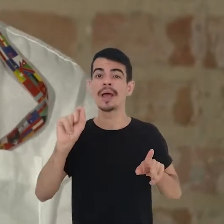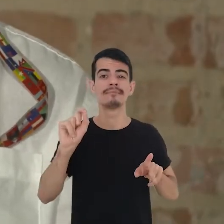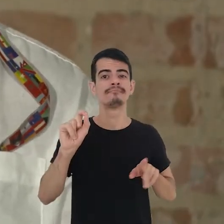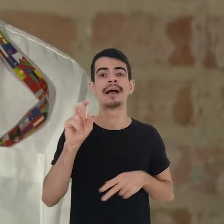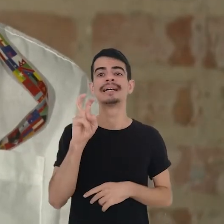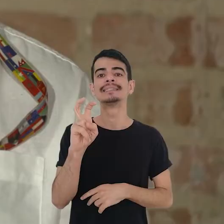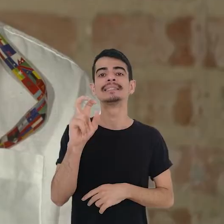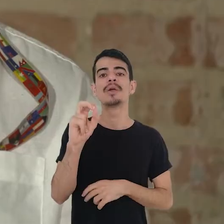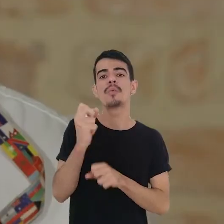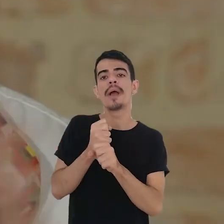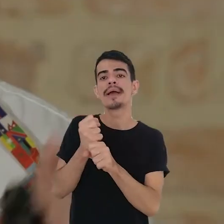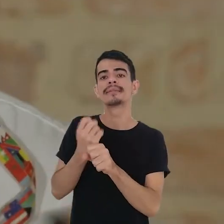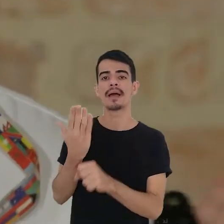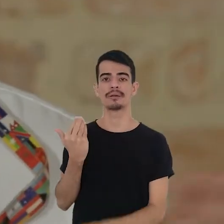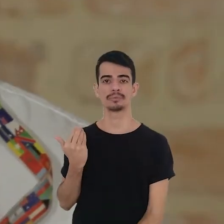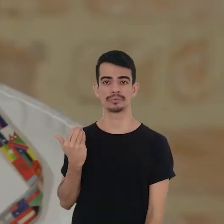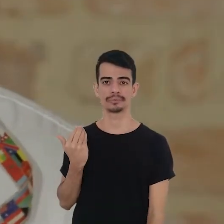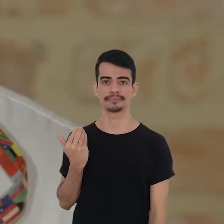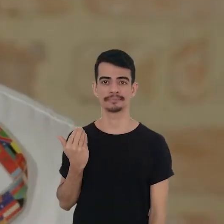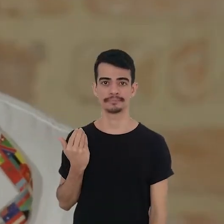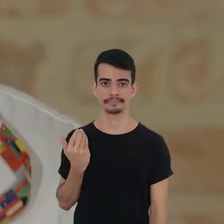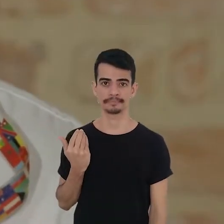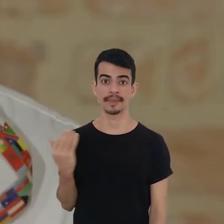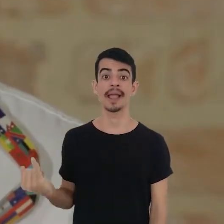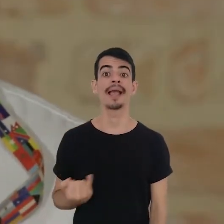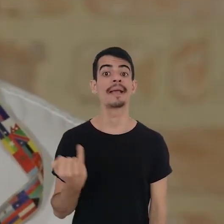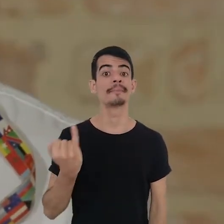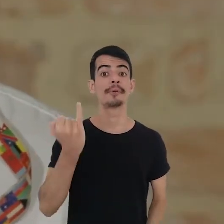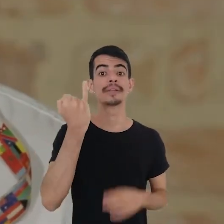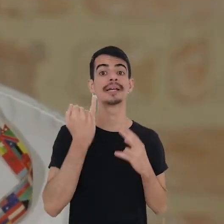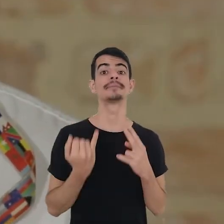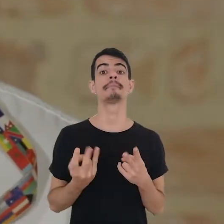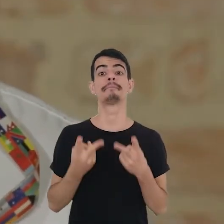50, 60 anos. É importante a gente observar que as